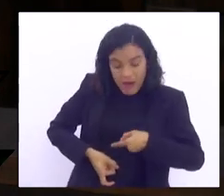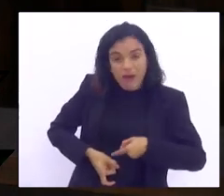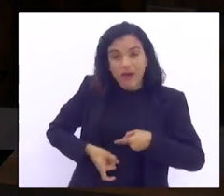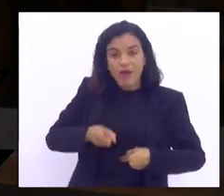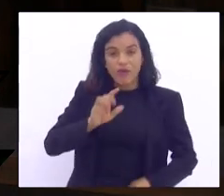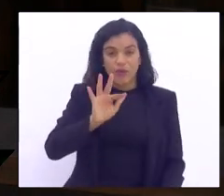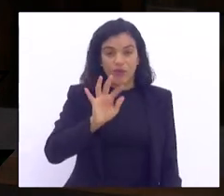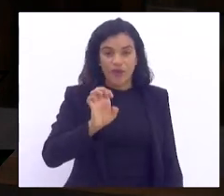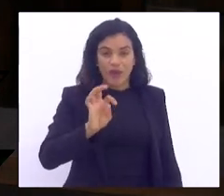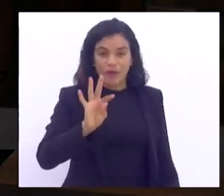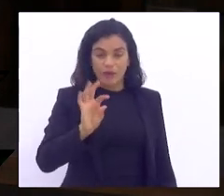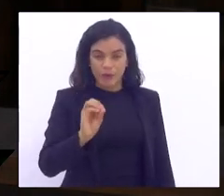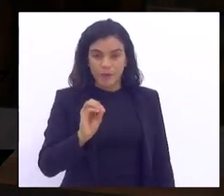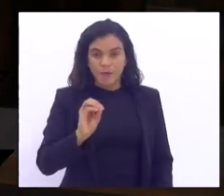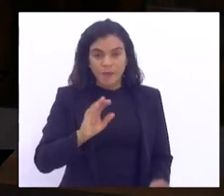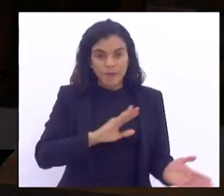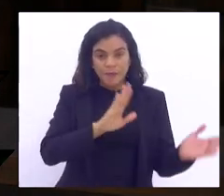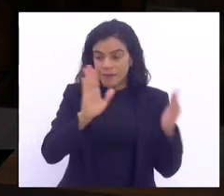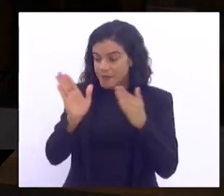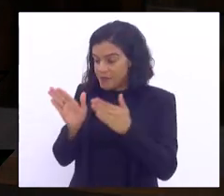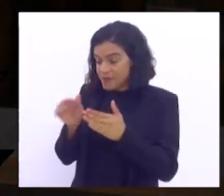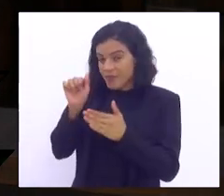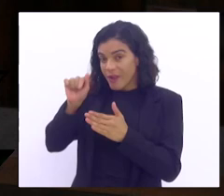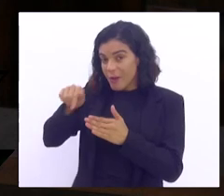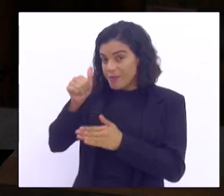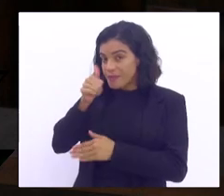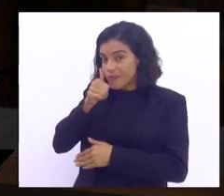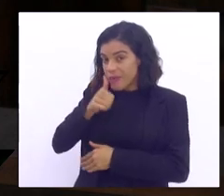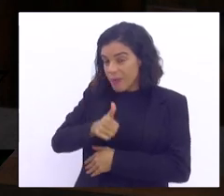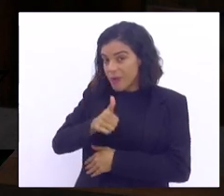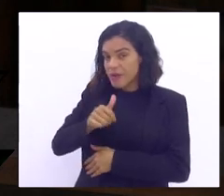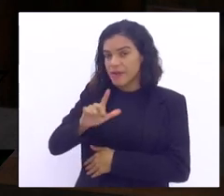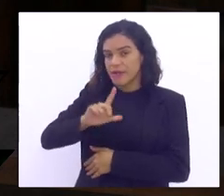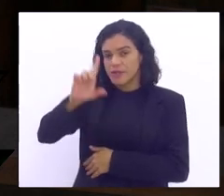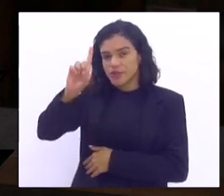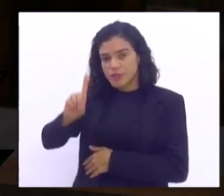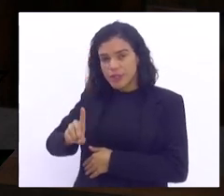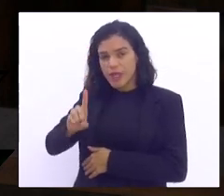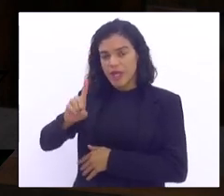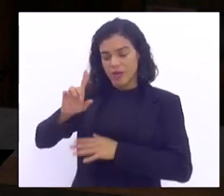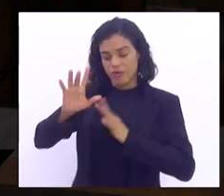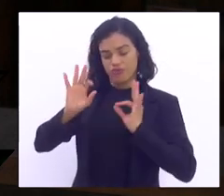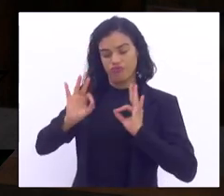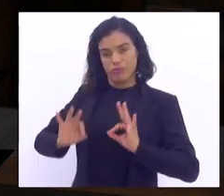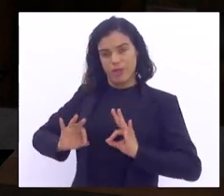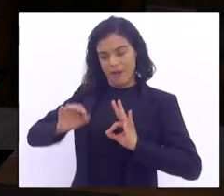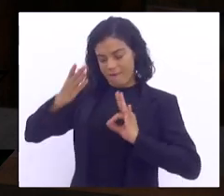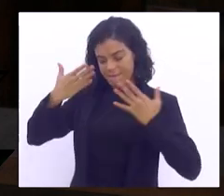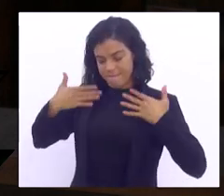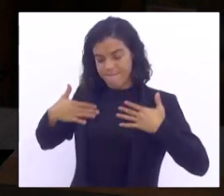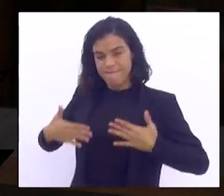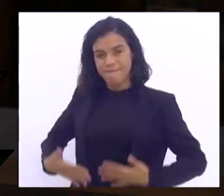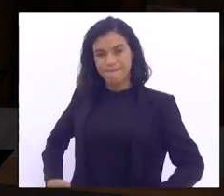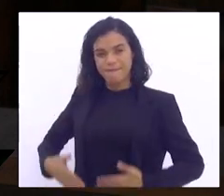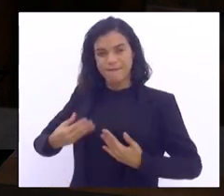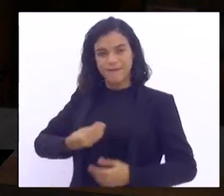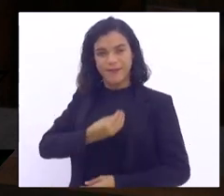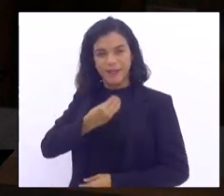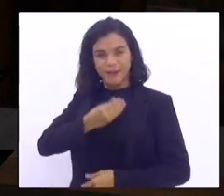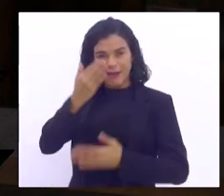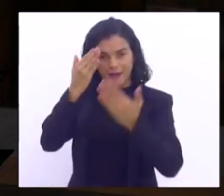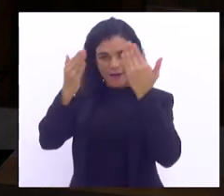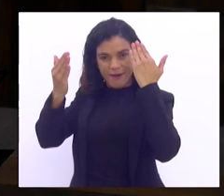ele. Por outro lado, a mulher, ela tem direito à integridade física e psíquica e tem